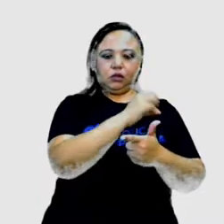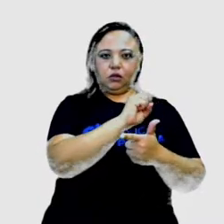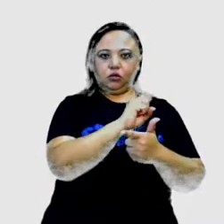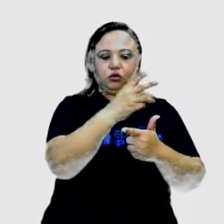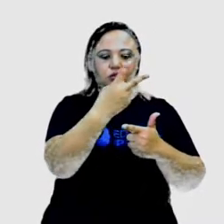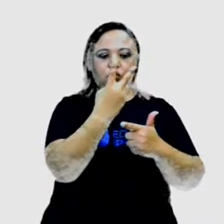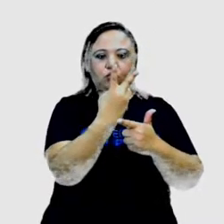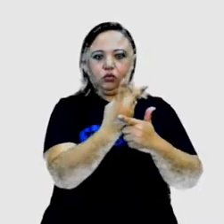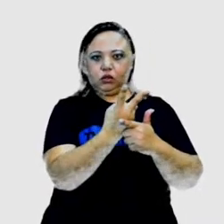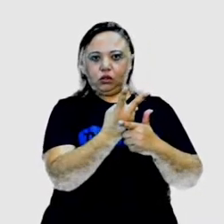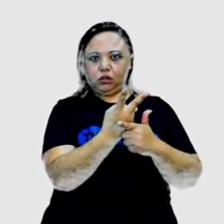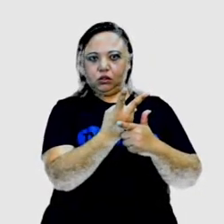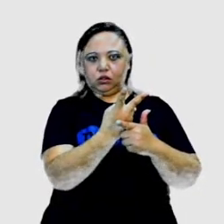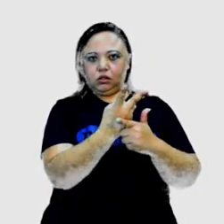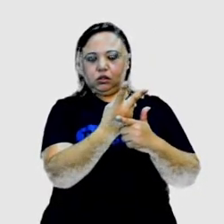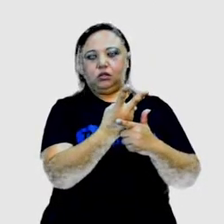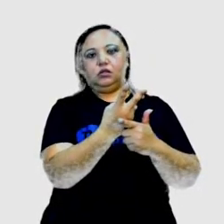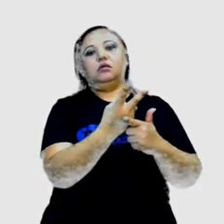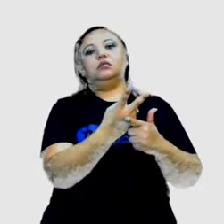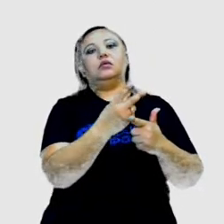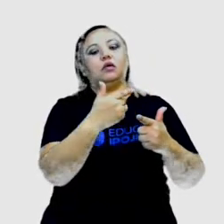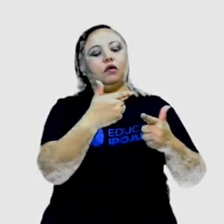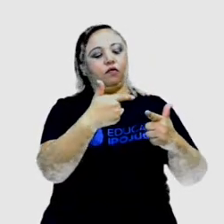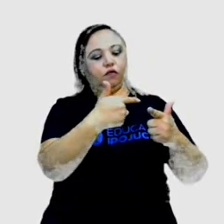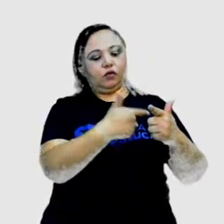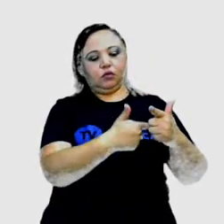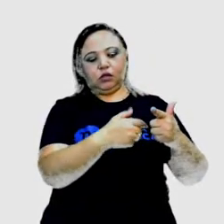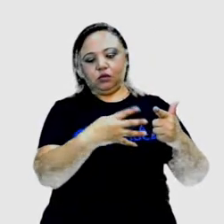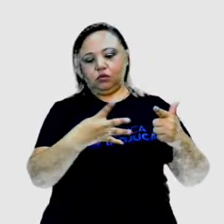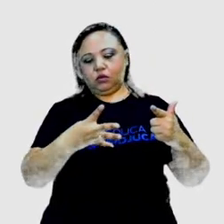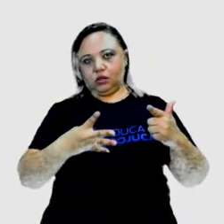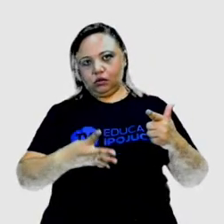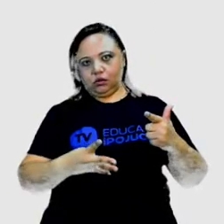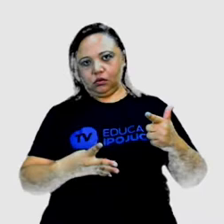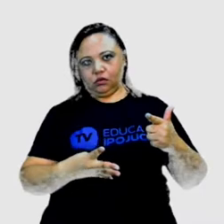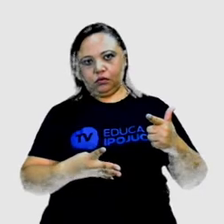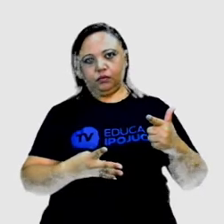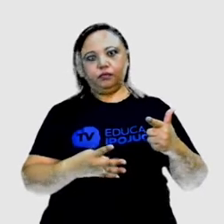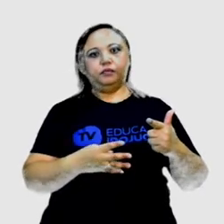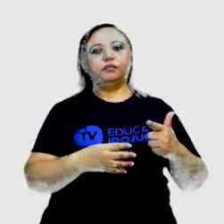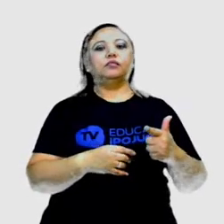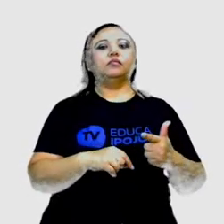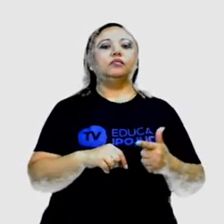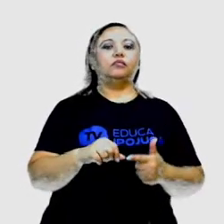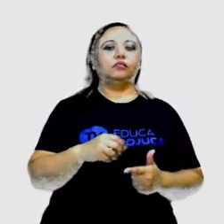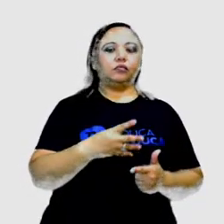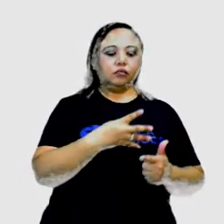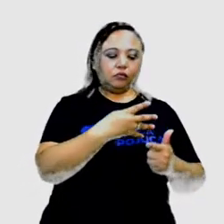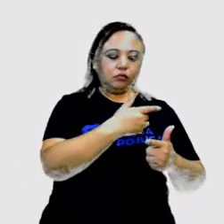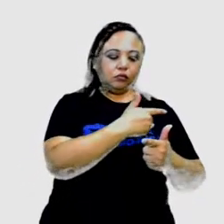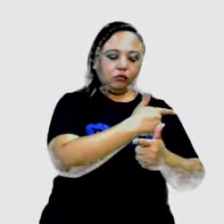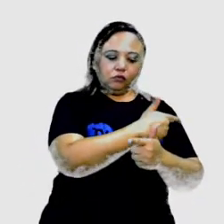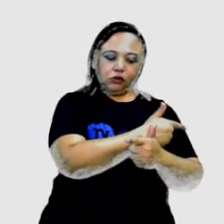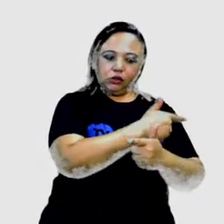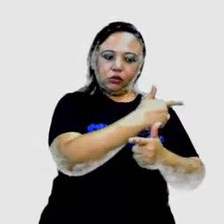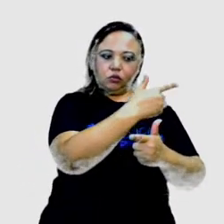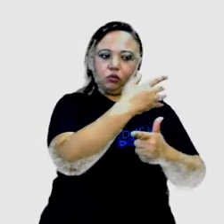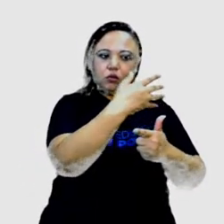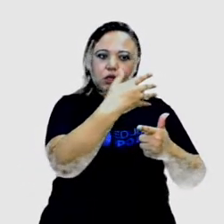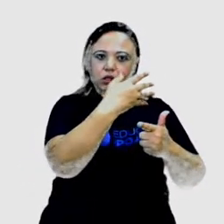duas crianças. E aí, duas crianças receberiam 24 bolinhas. Ou 24